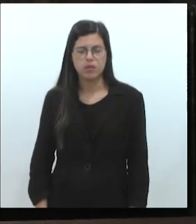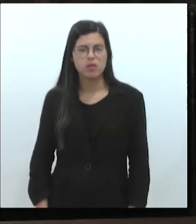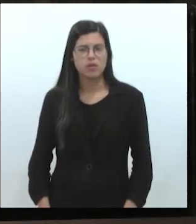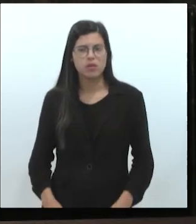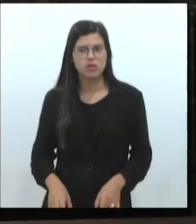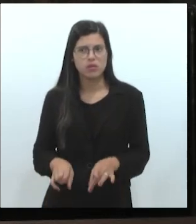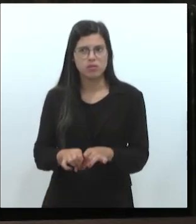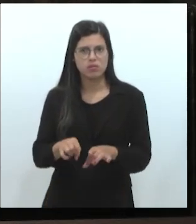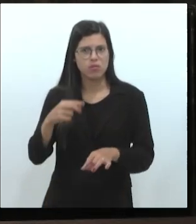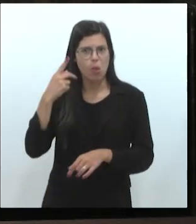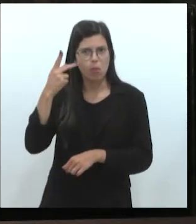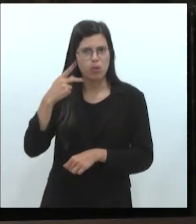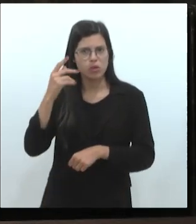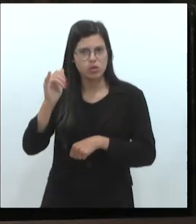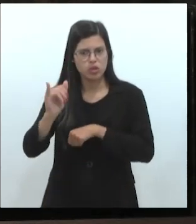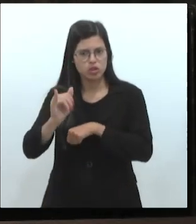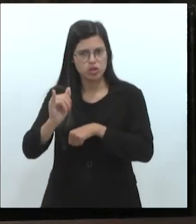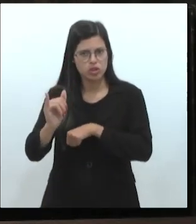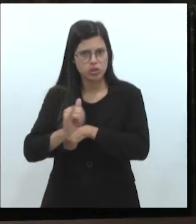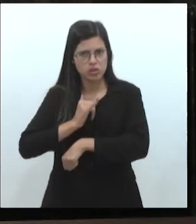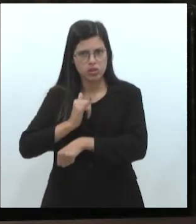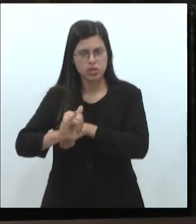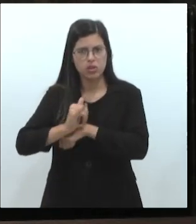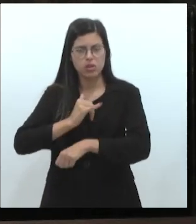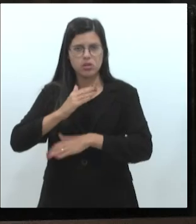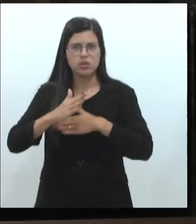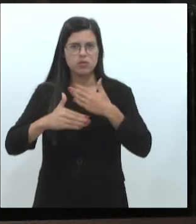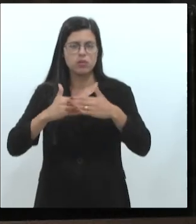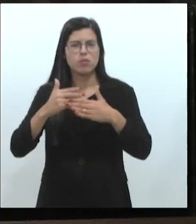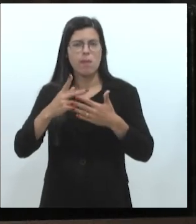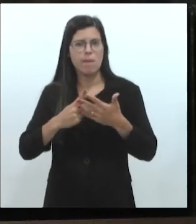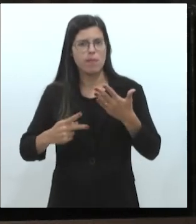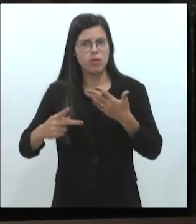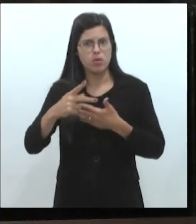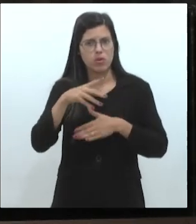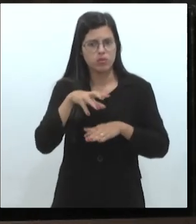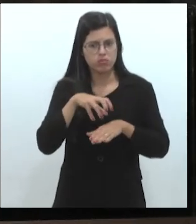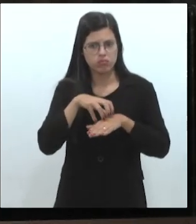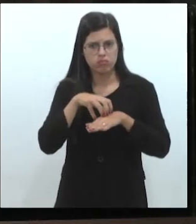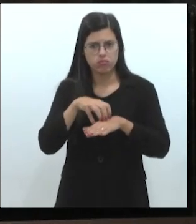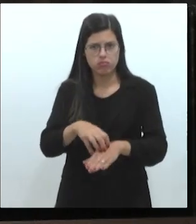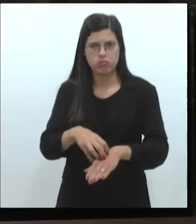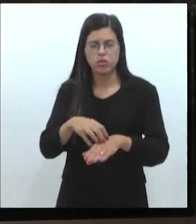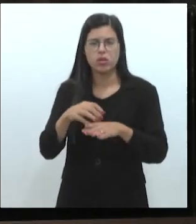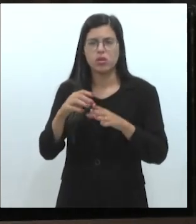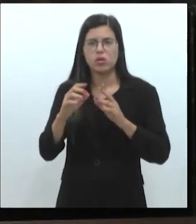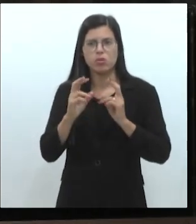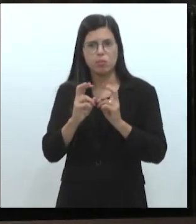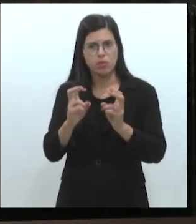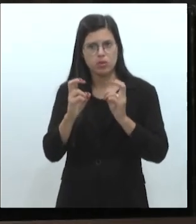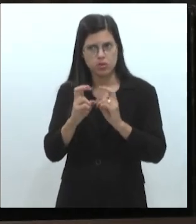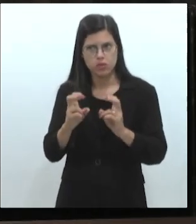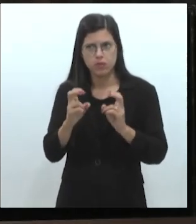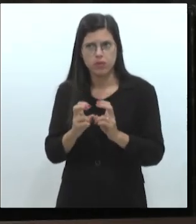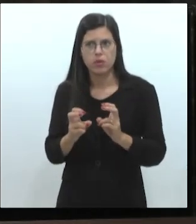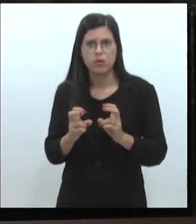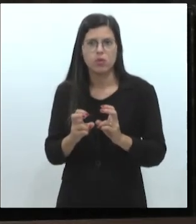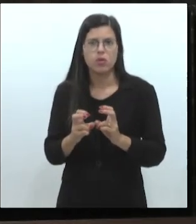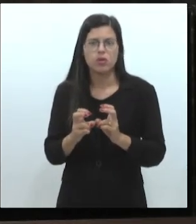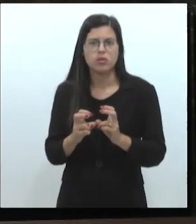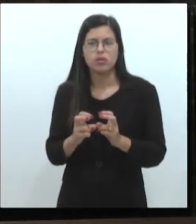política estratégica de desenvolvimento, de priorizar o transporte ferroviário, em detrimento do